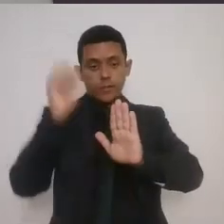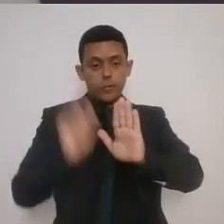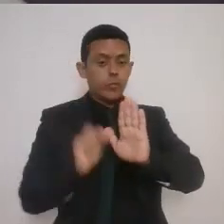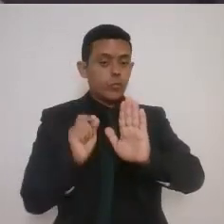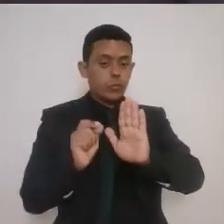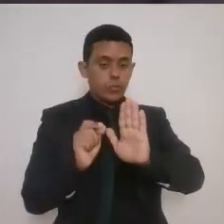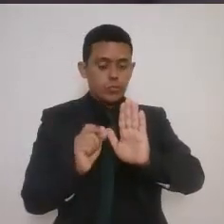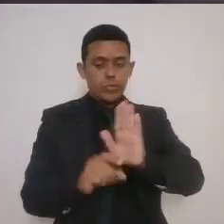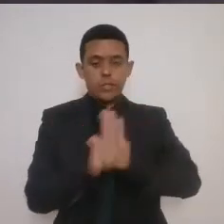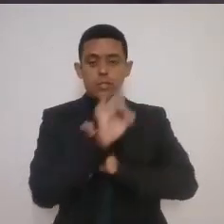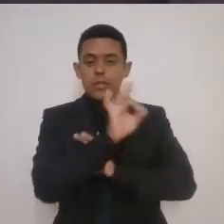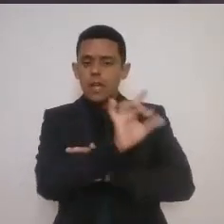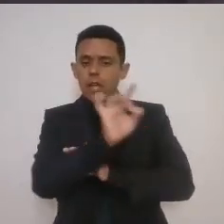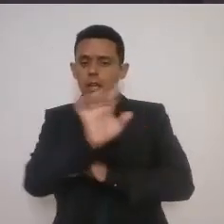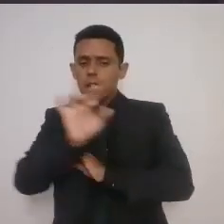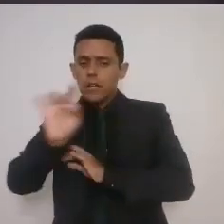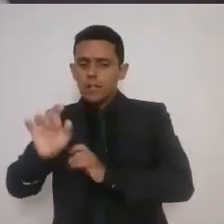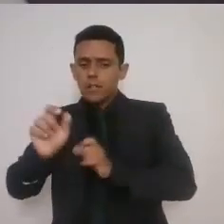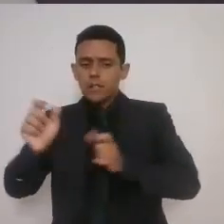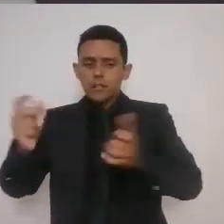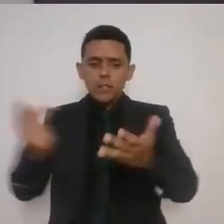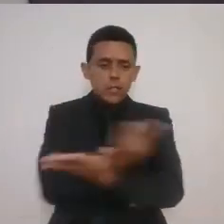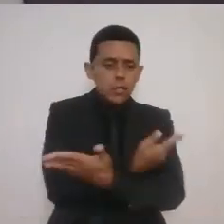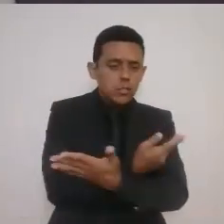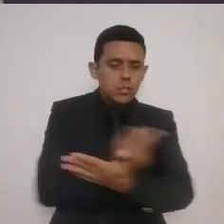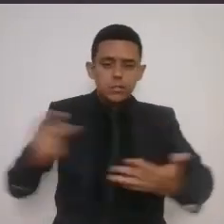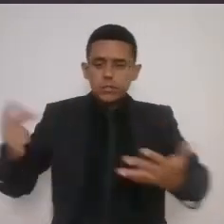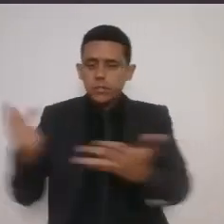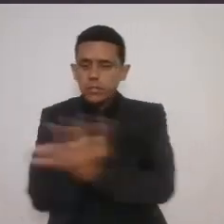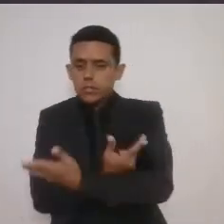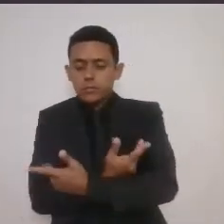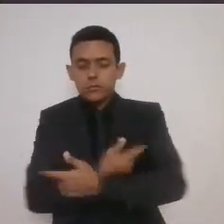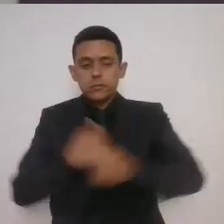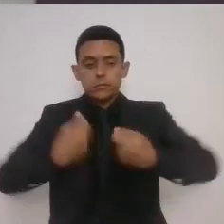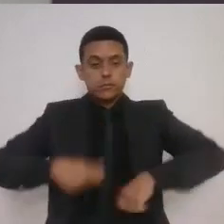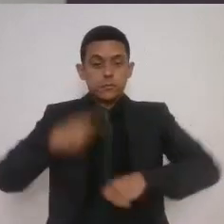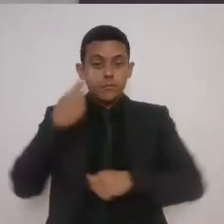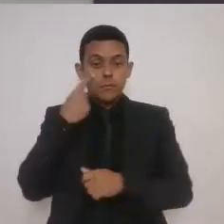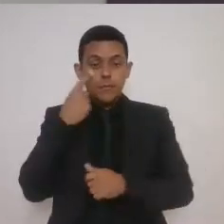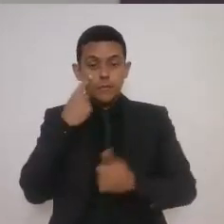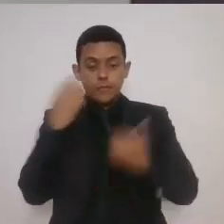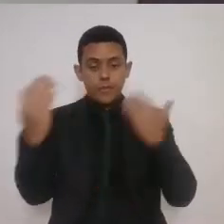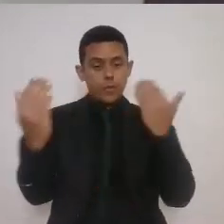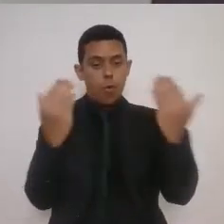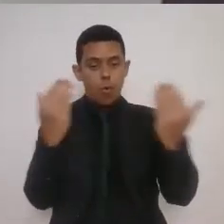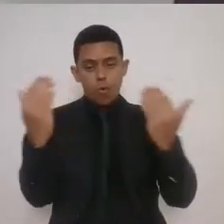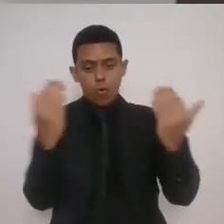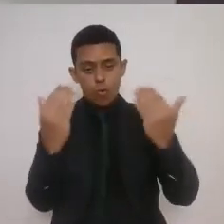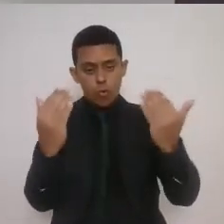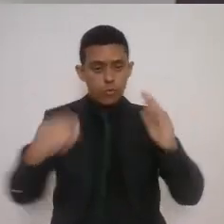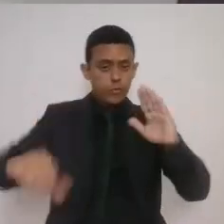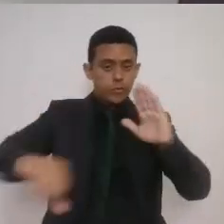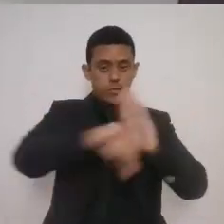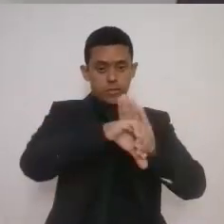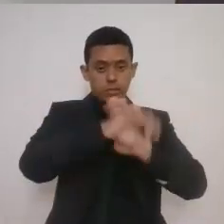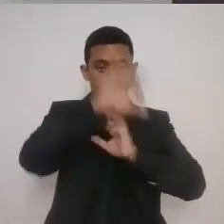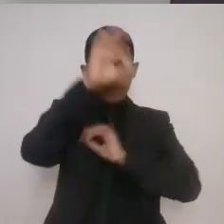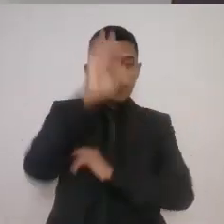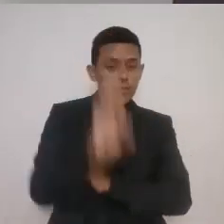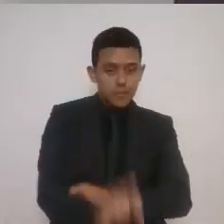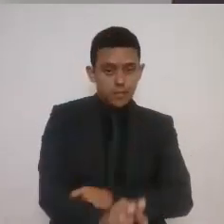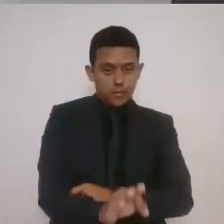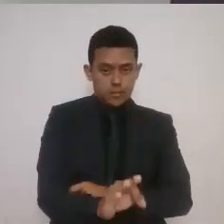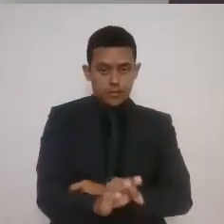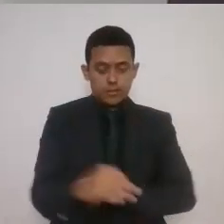a caso a efetiva ocorrência de conexão instrumental entre os fatos delituosos praticados. O que é de